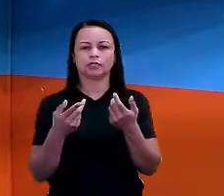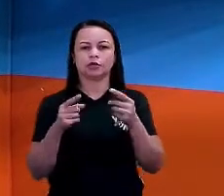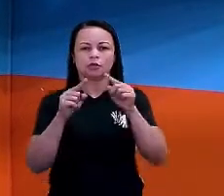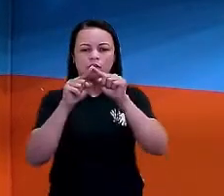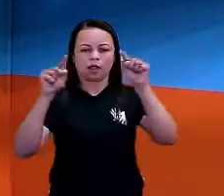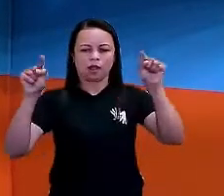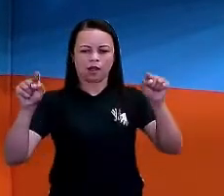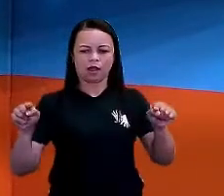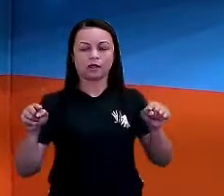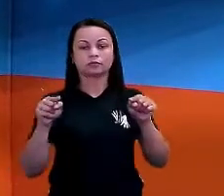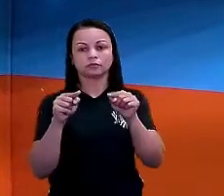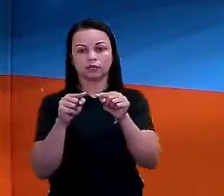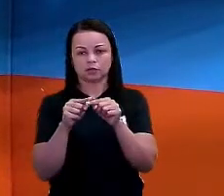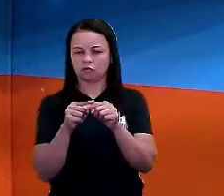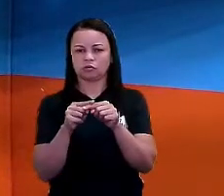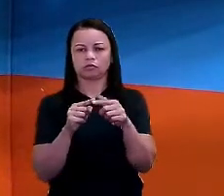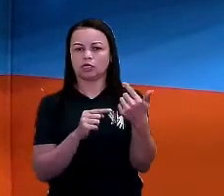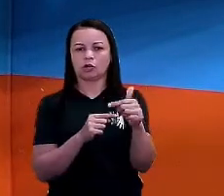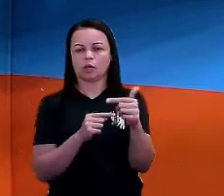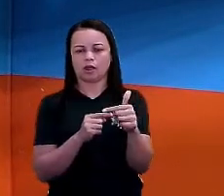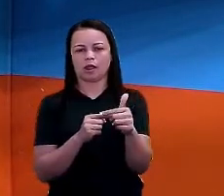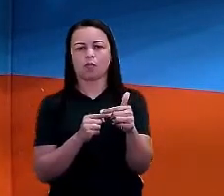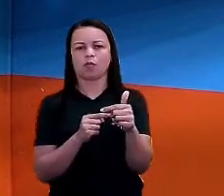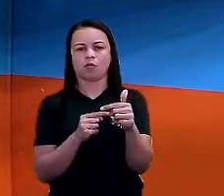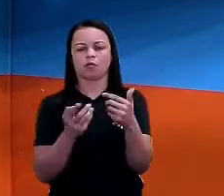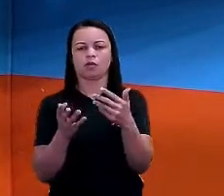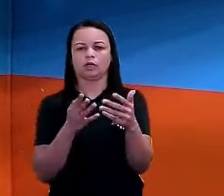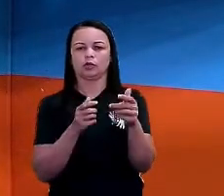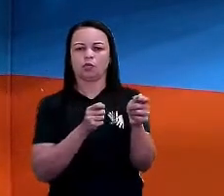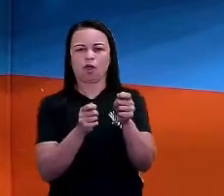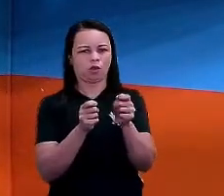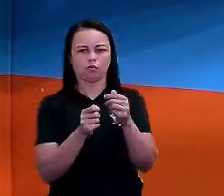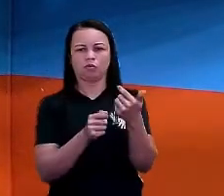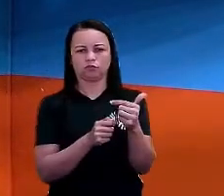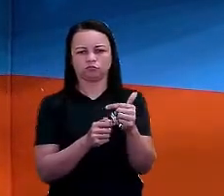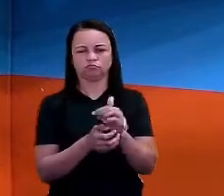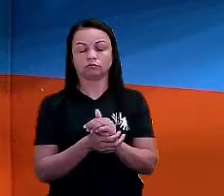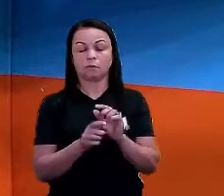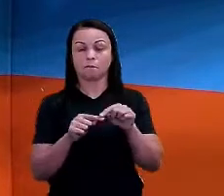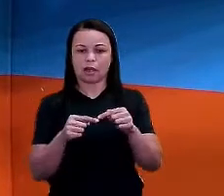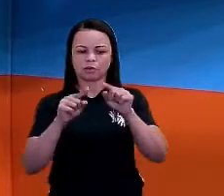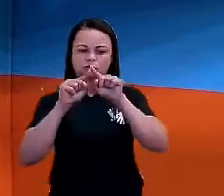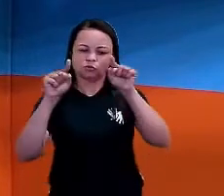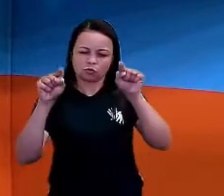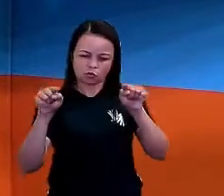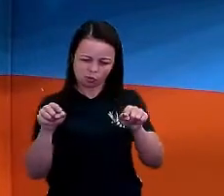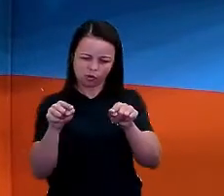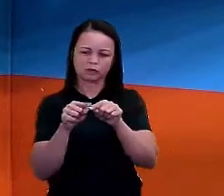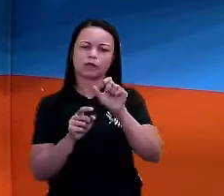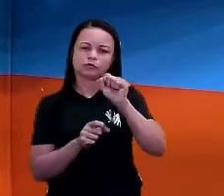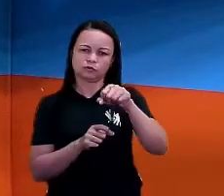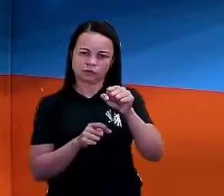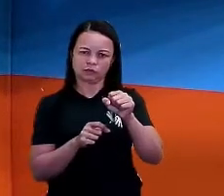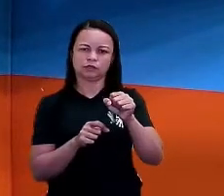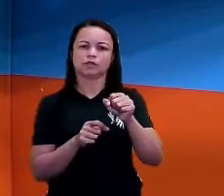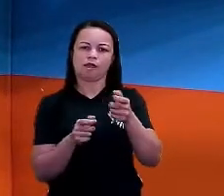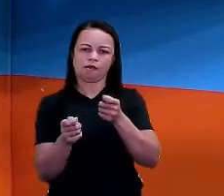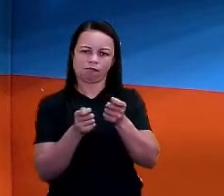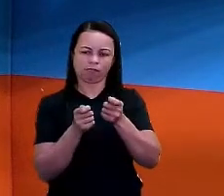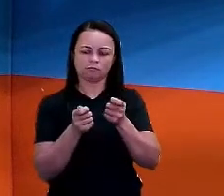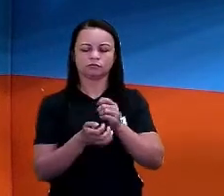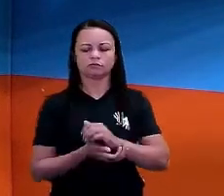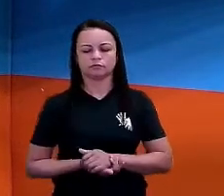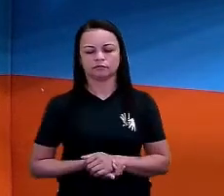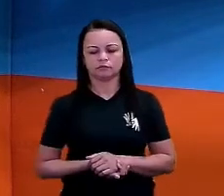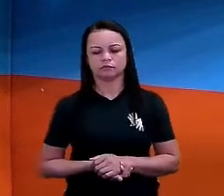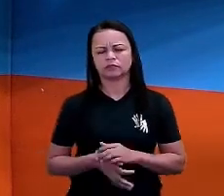regular, tá? Mas o quadrado, sim, é um polígono regular. Então, vamos aos elementos dos polígonos. Por que eu quis trazer isso de volta?